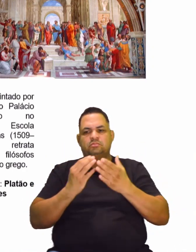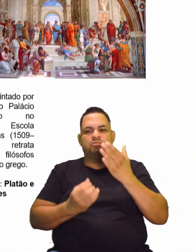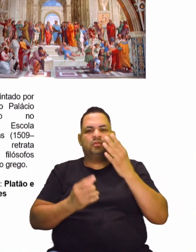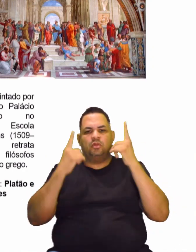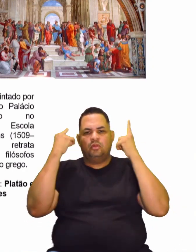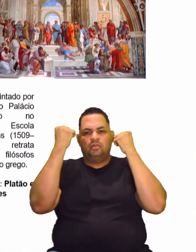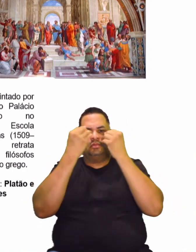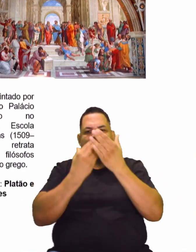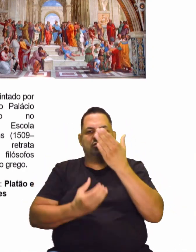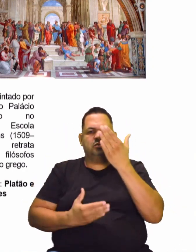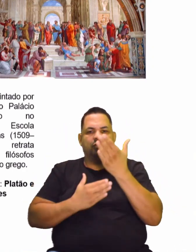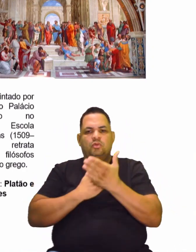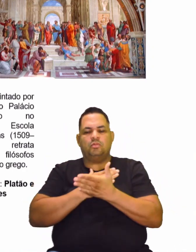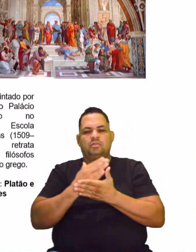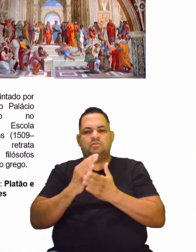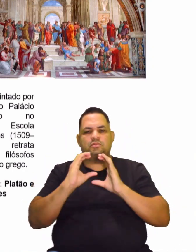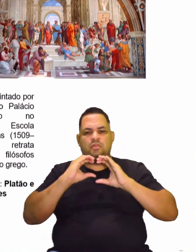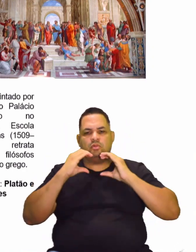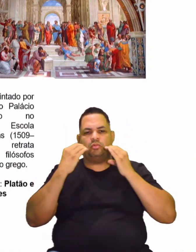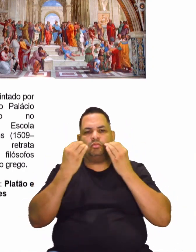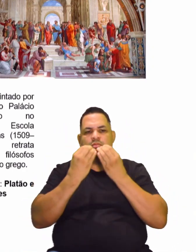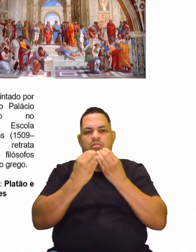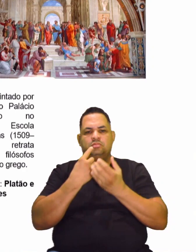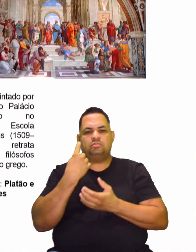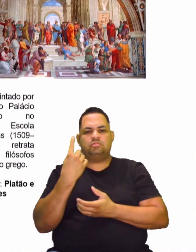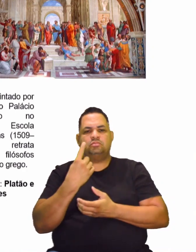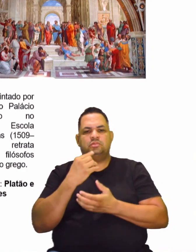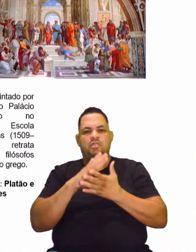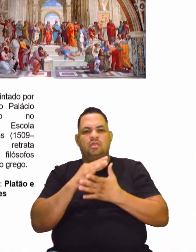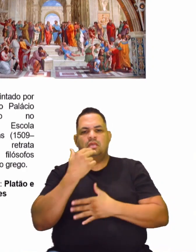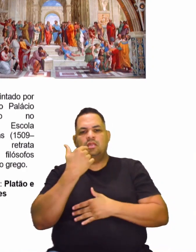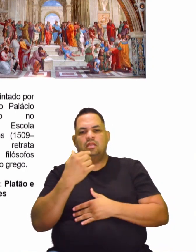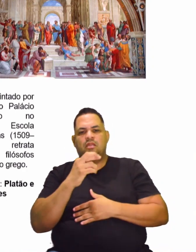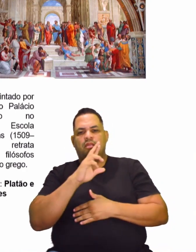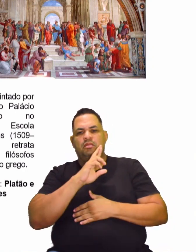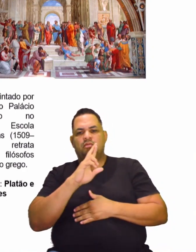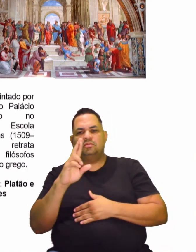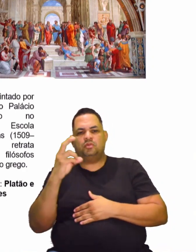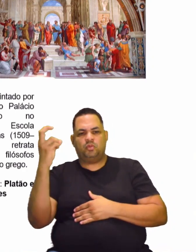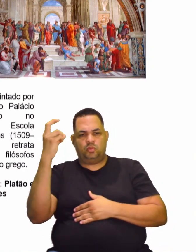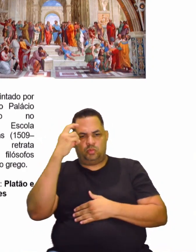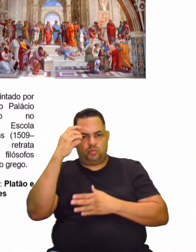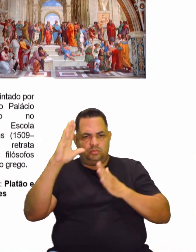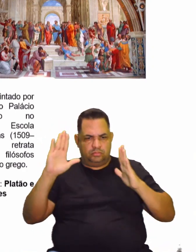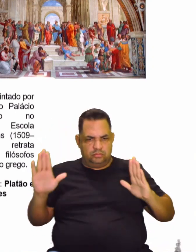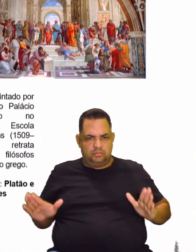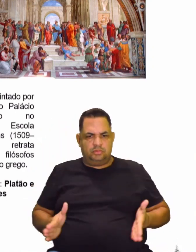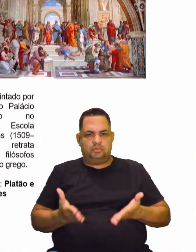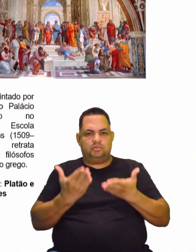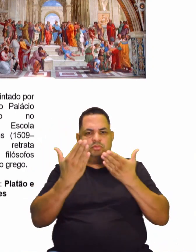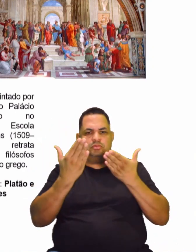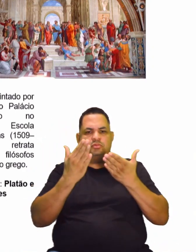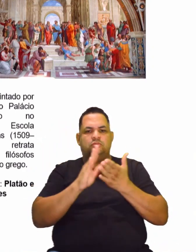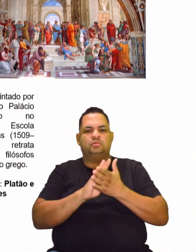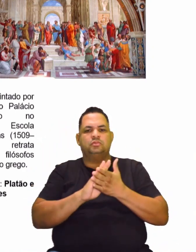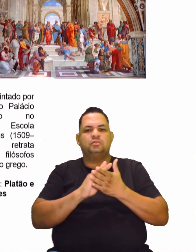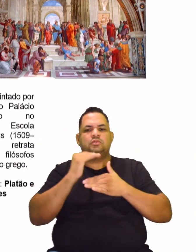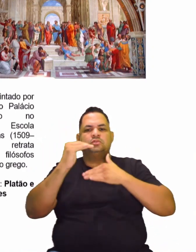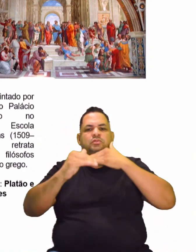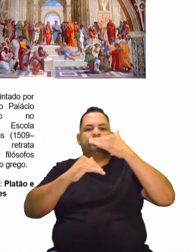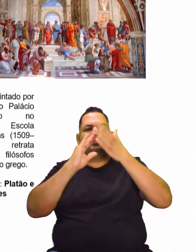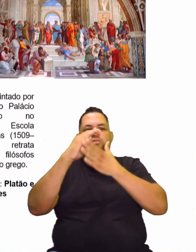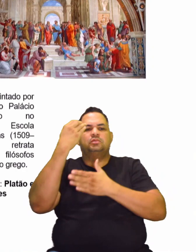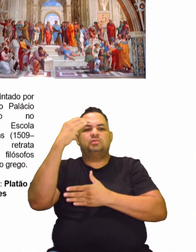única em relação à língua, religião, cultura, impulsionou o grande salto da ciência na